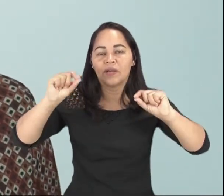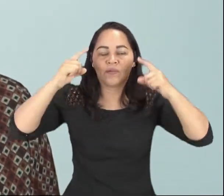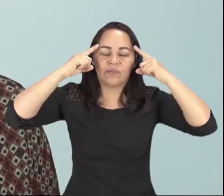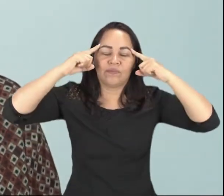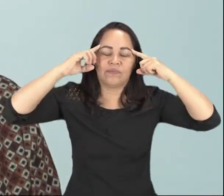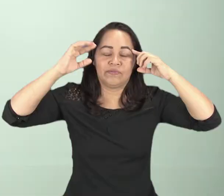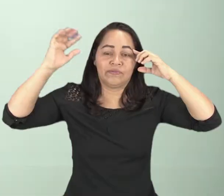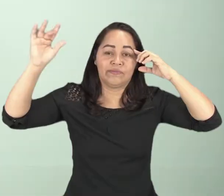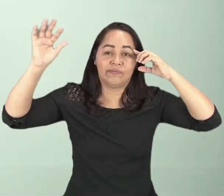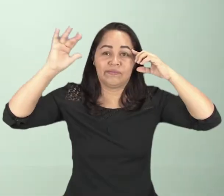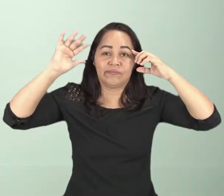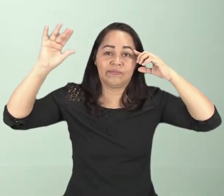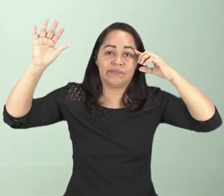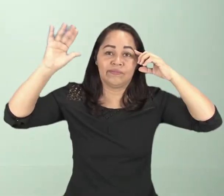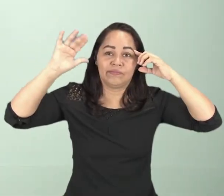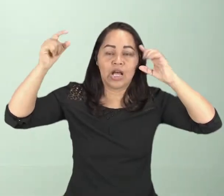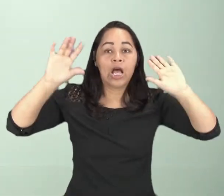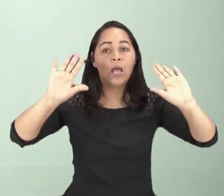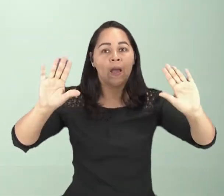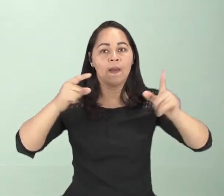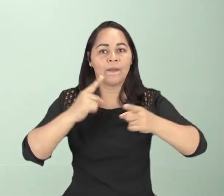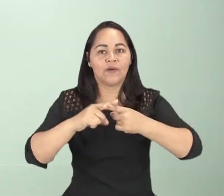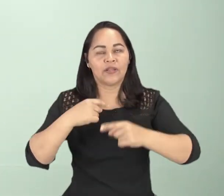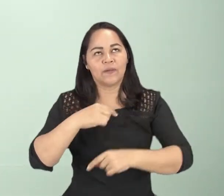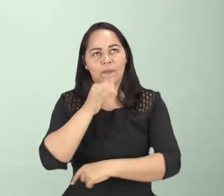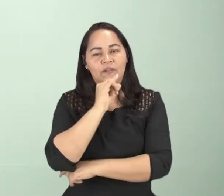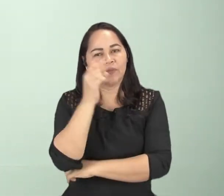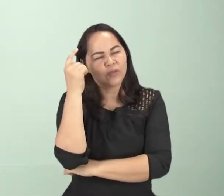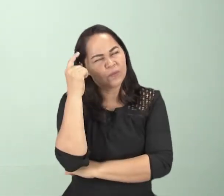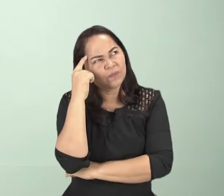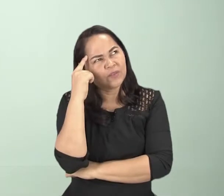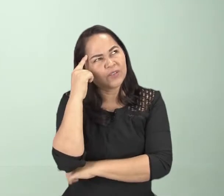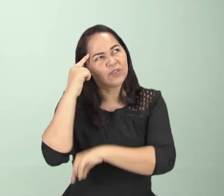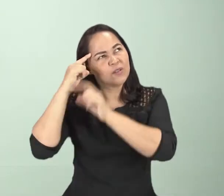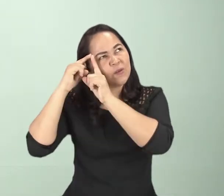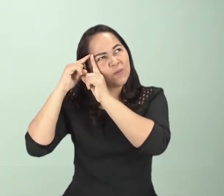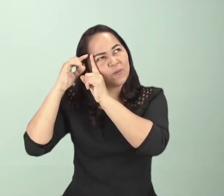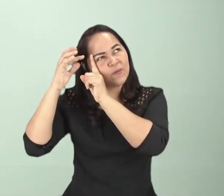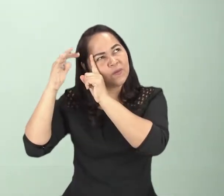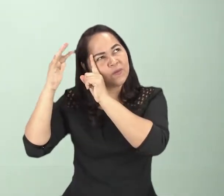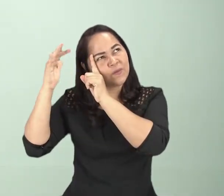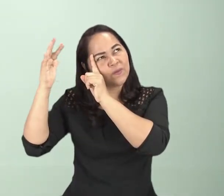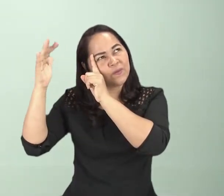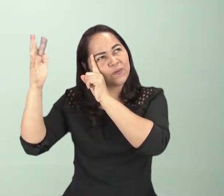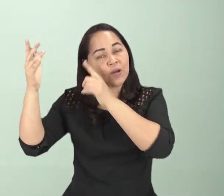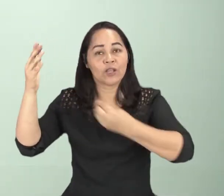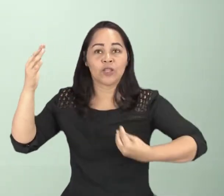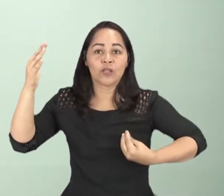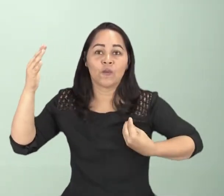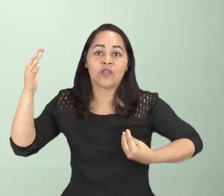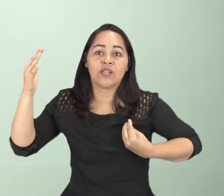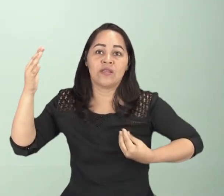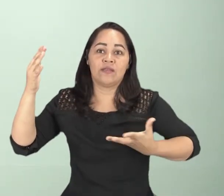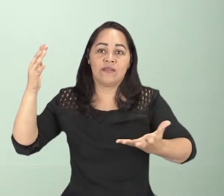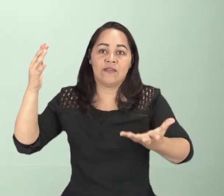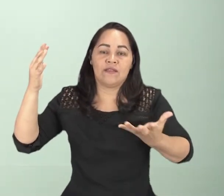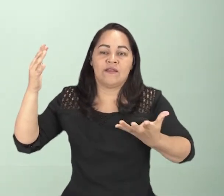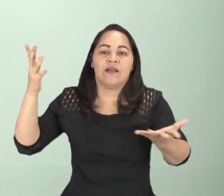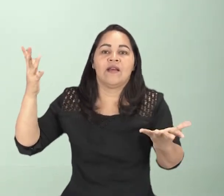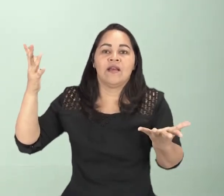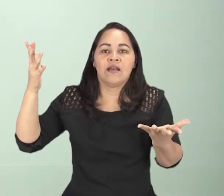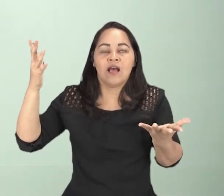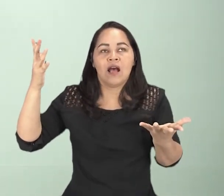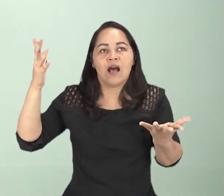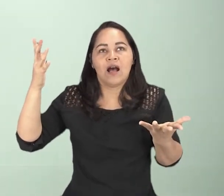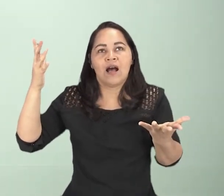maionese. É quando você começa a se imaginar em uma situação de algo que você viveu, ou que você gostaria de viver. Às vezes você imagina